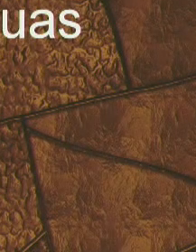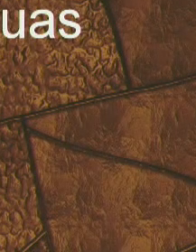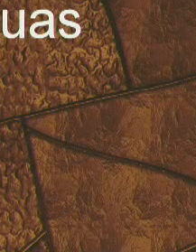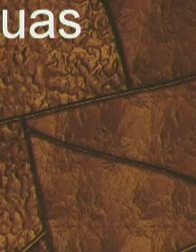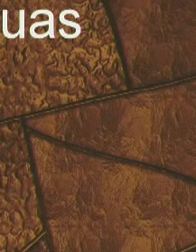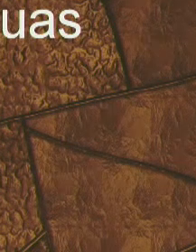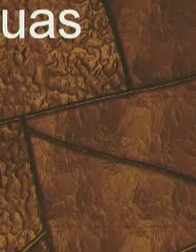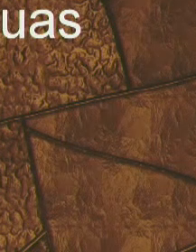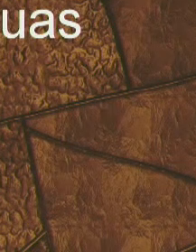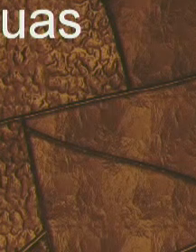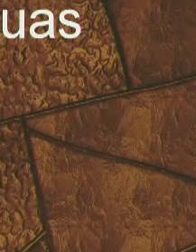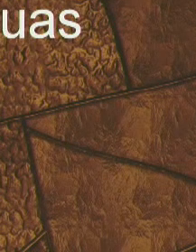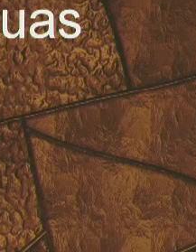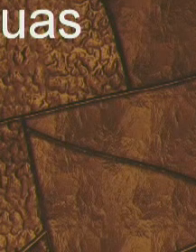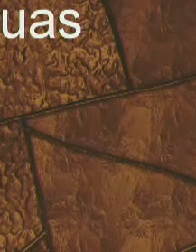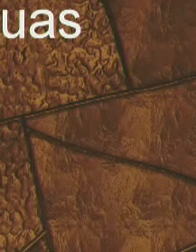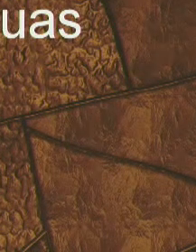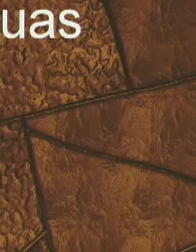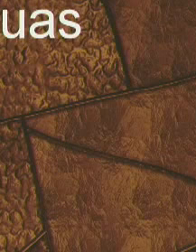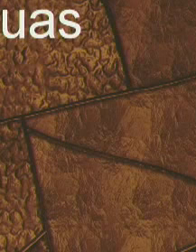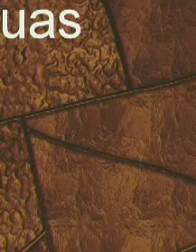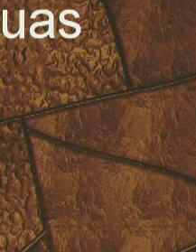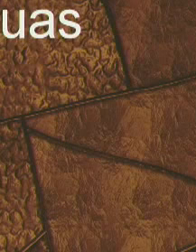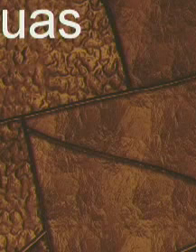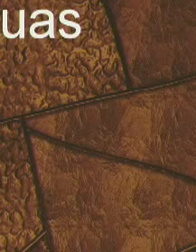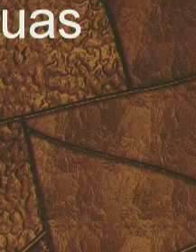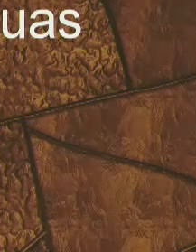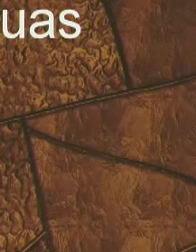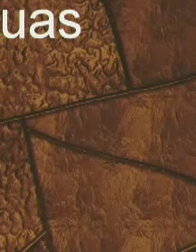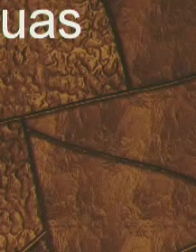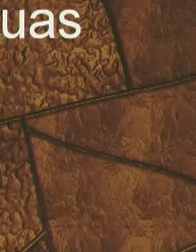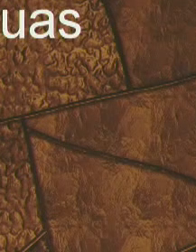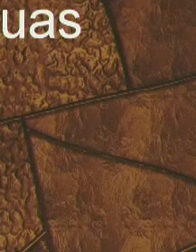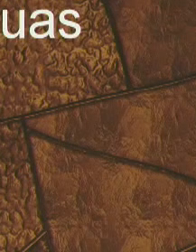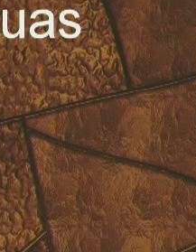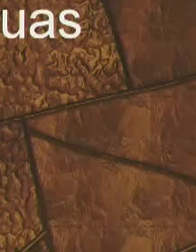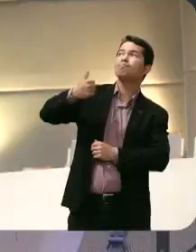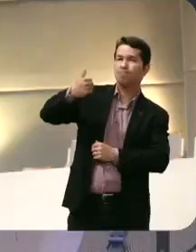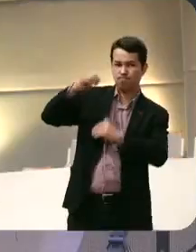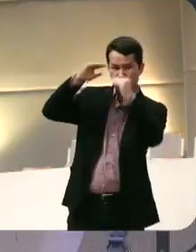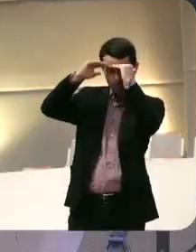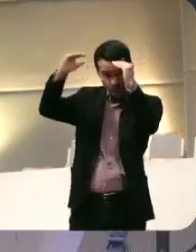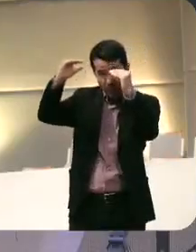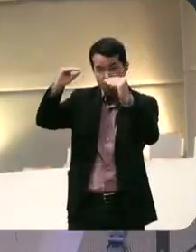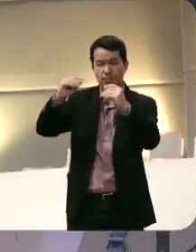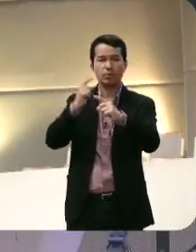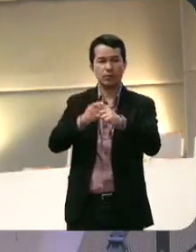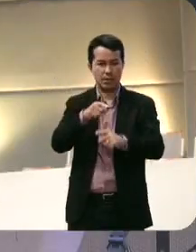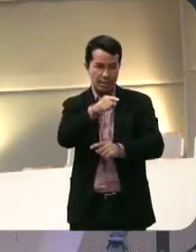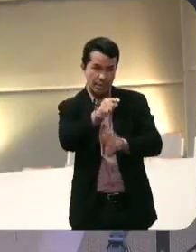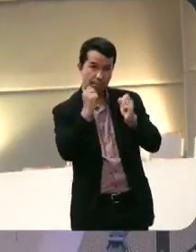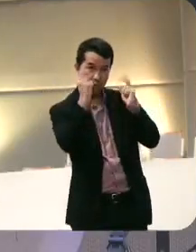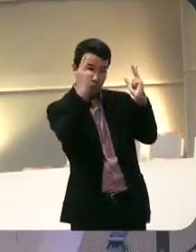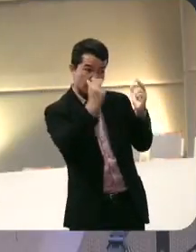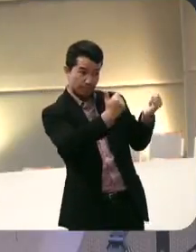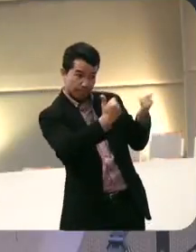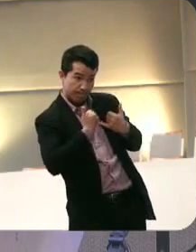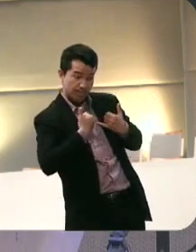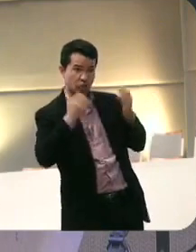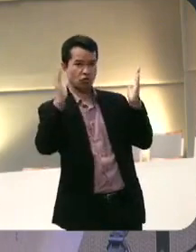acordo com as suas ordens anunciadas por Moisés. O que me chamou a atenção